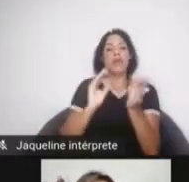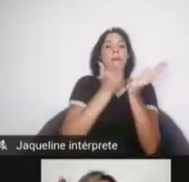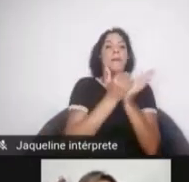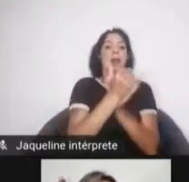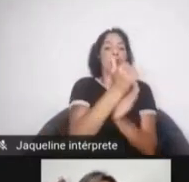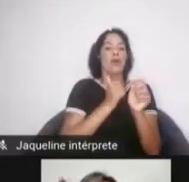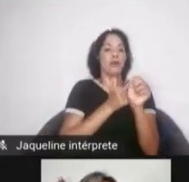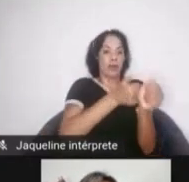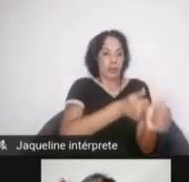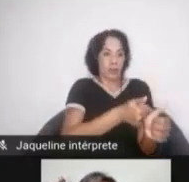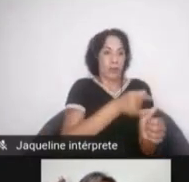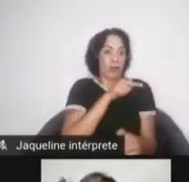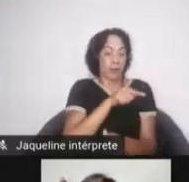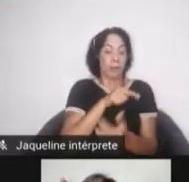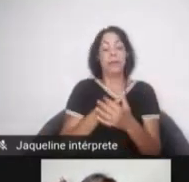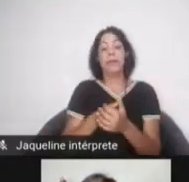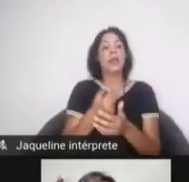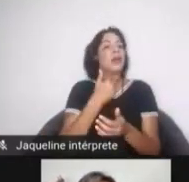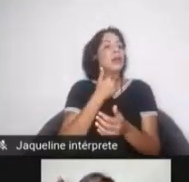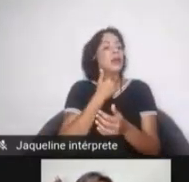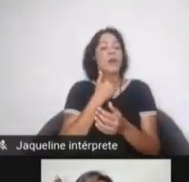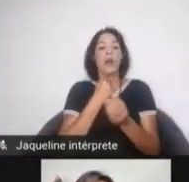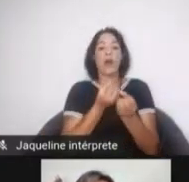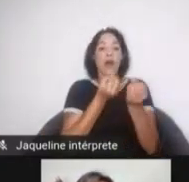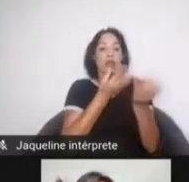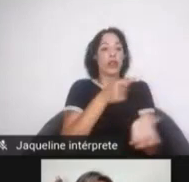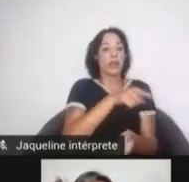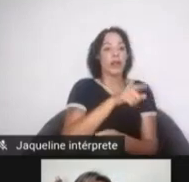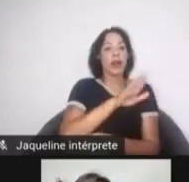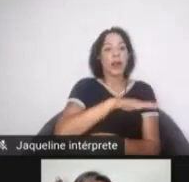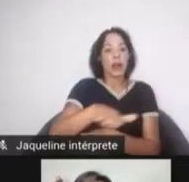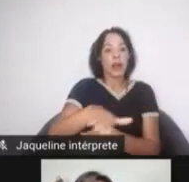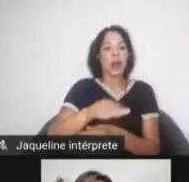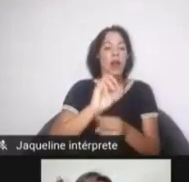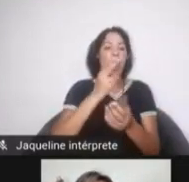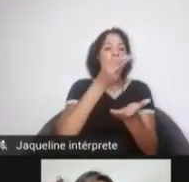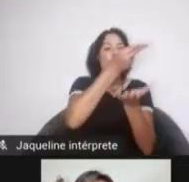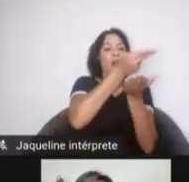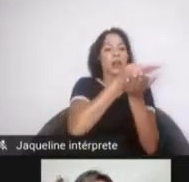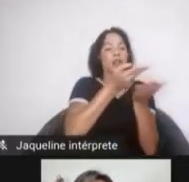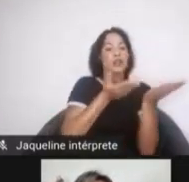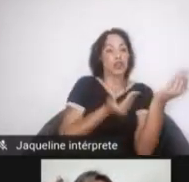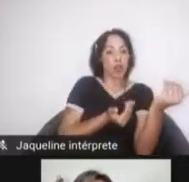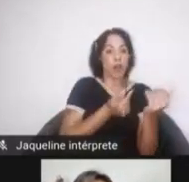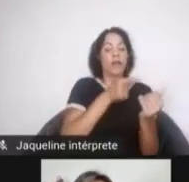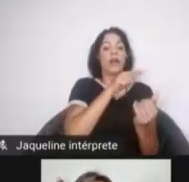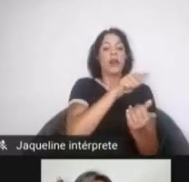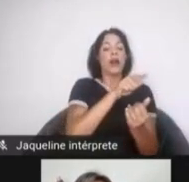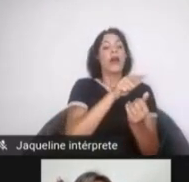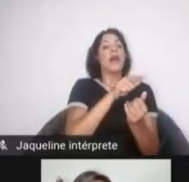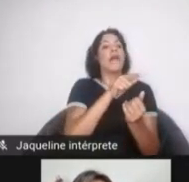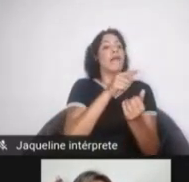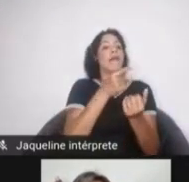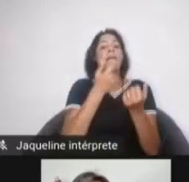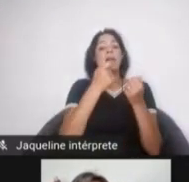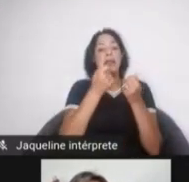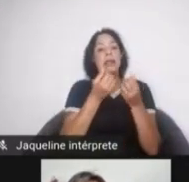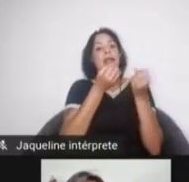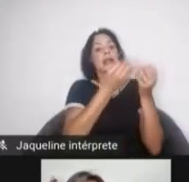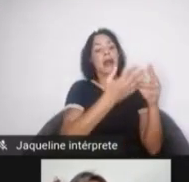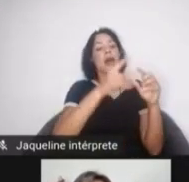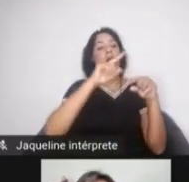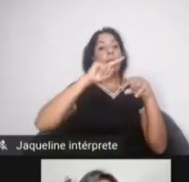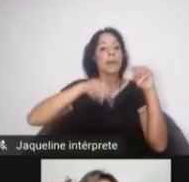Para podendo, então, oferecer a essa criança, o jovem internado em domicílio, a sua família, receberem esses materiais de